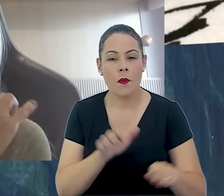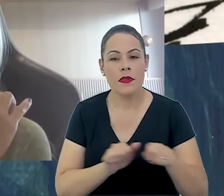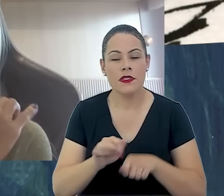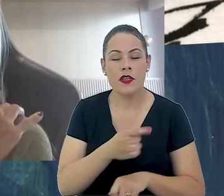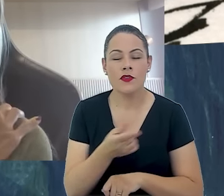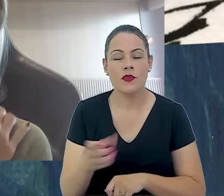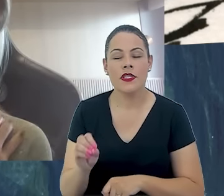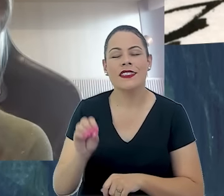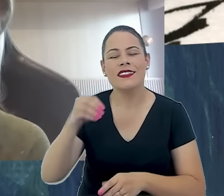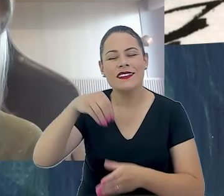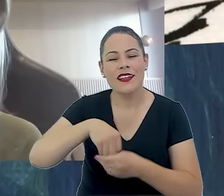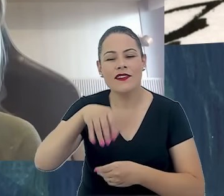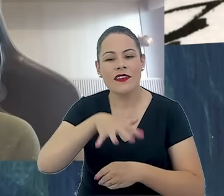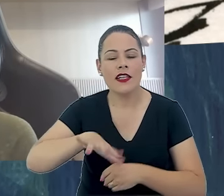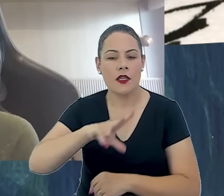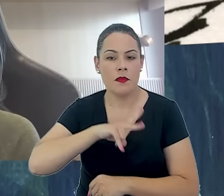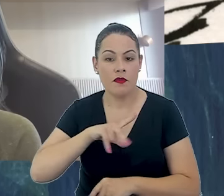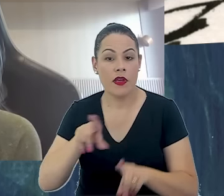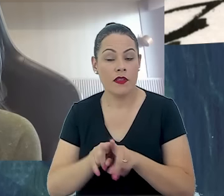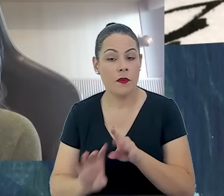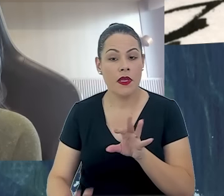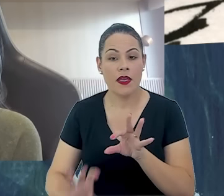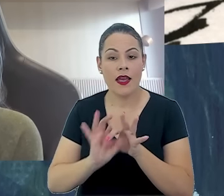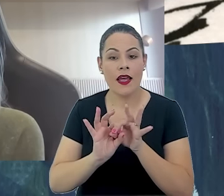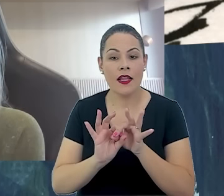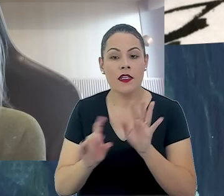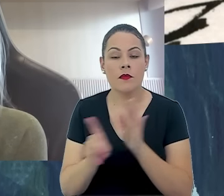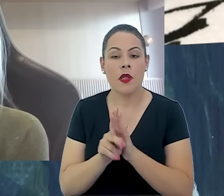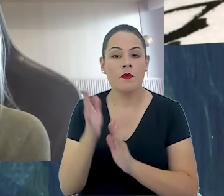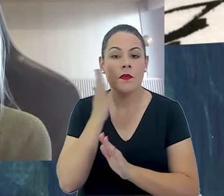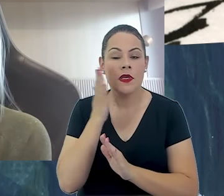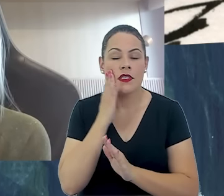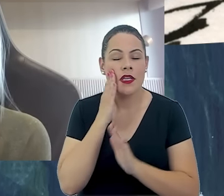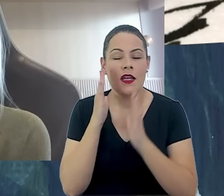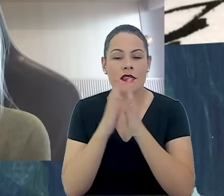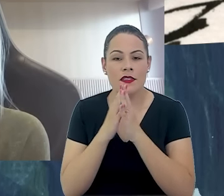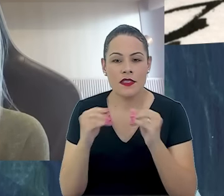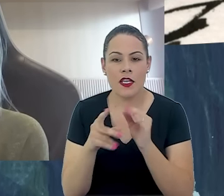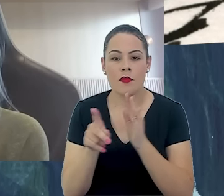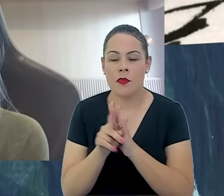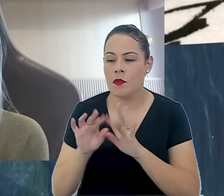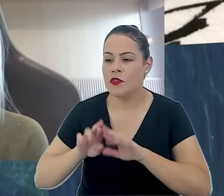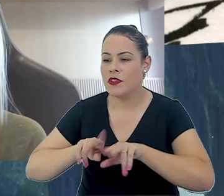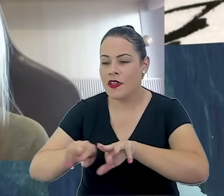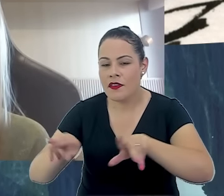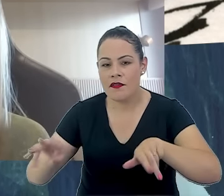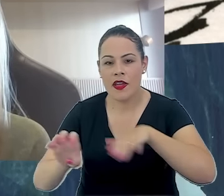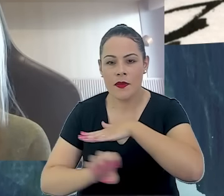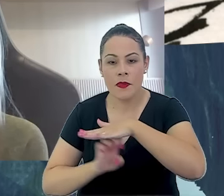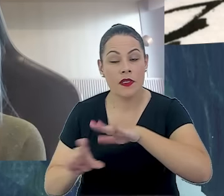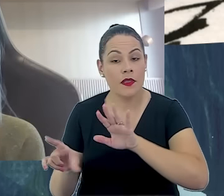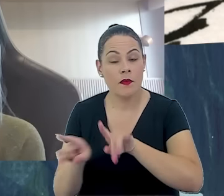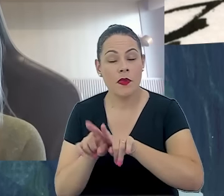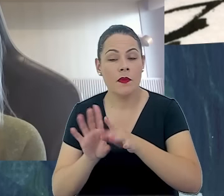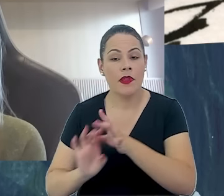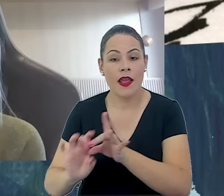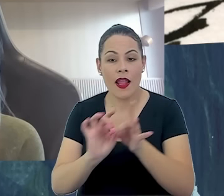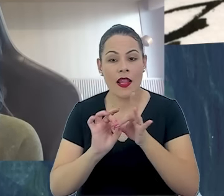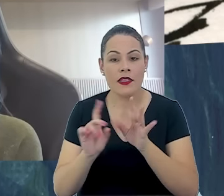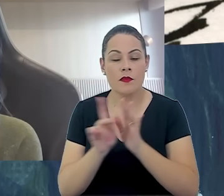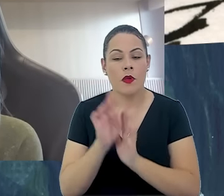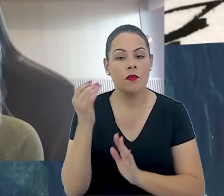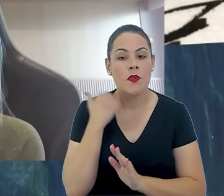setor privado financeiro, a aliança, por exemplo, para Net Zero de Glasgow, existe a aliança